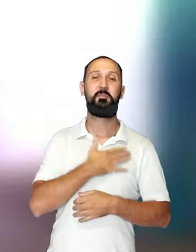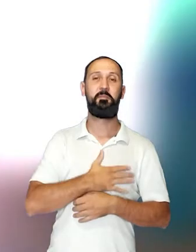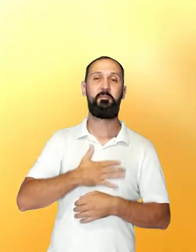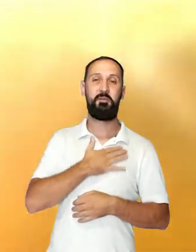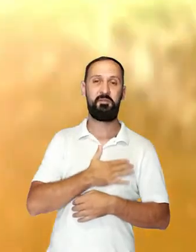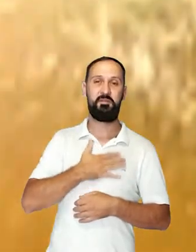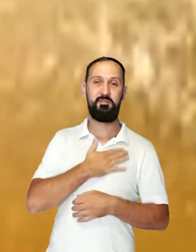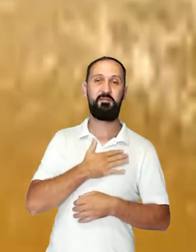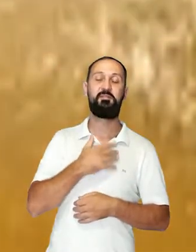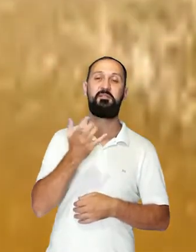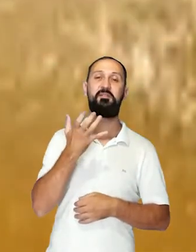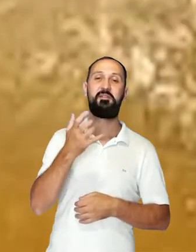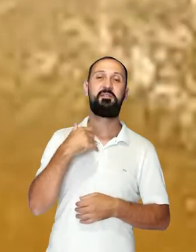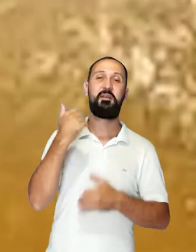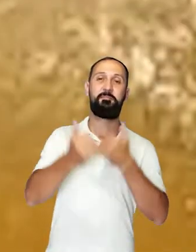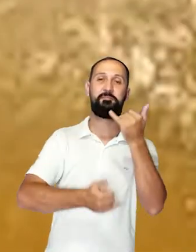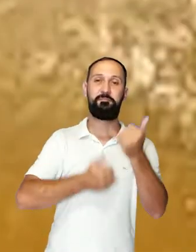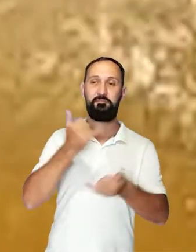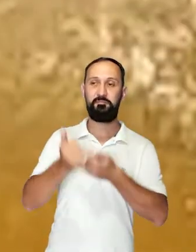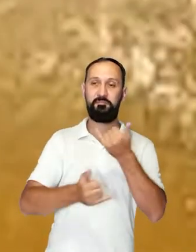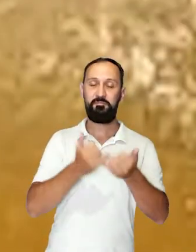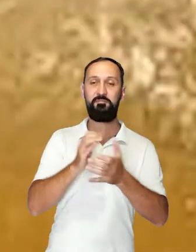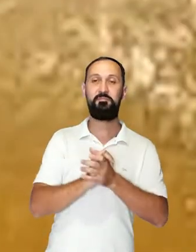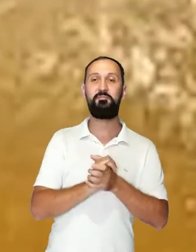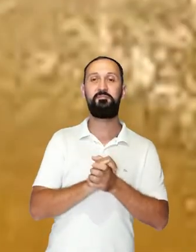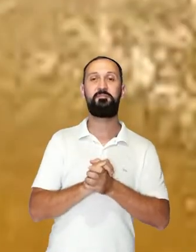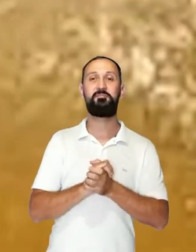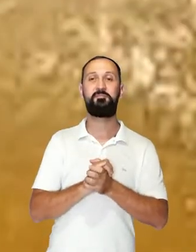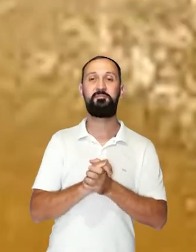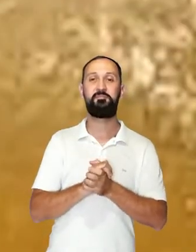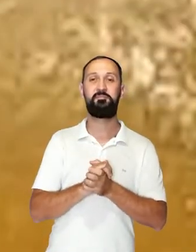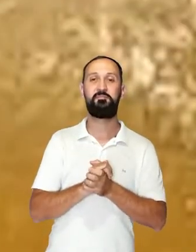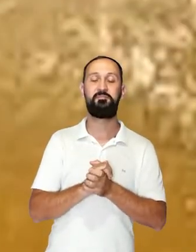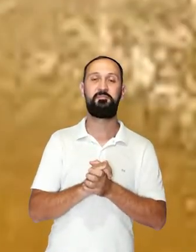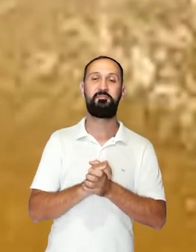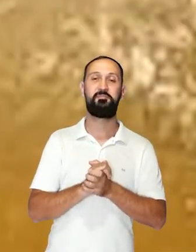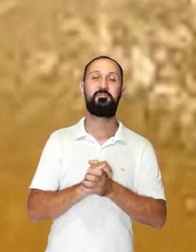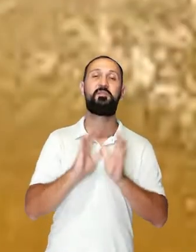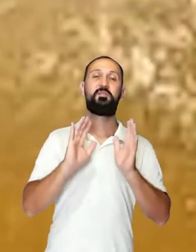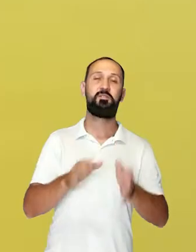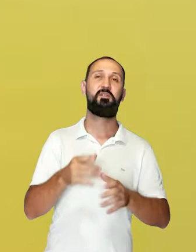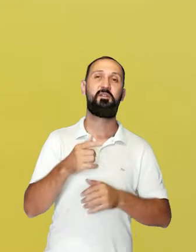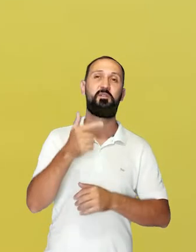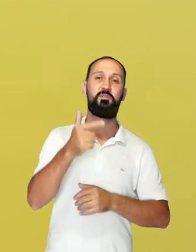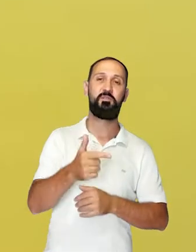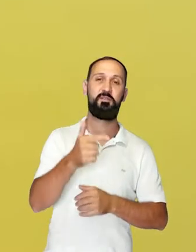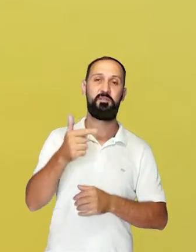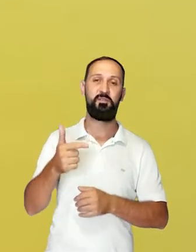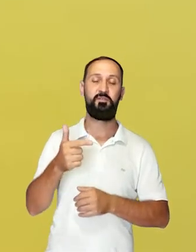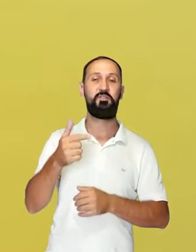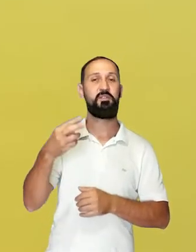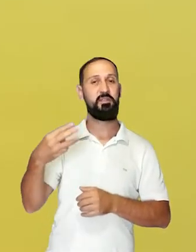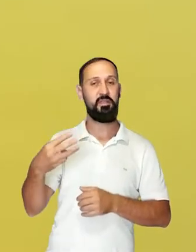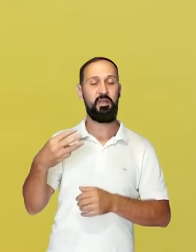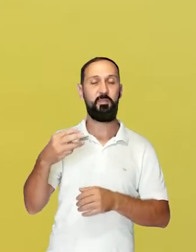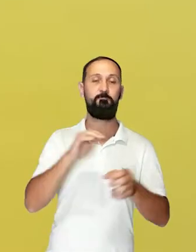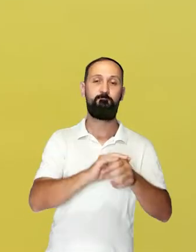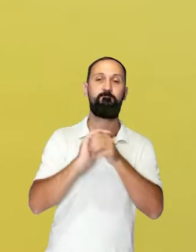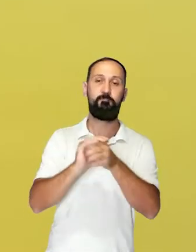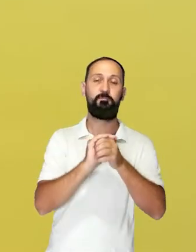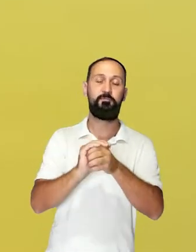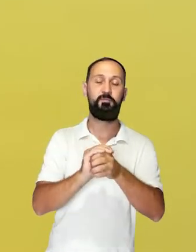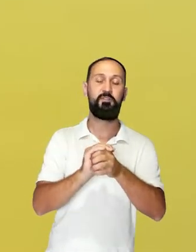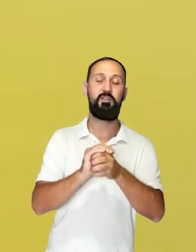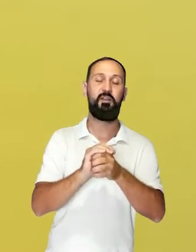coisa prazerosa também, né? Quem quiser brincar aí, já estou com